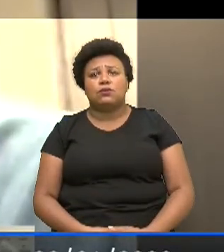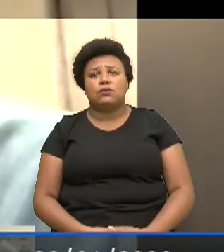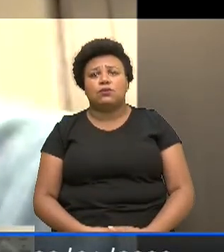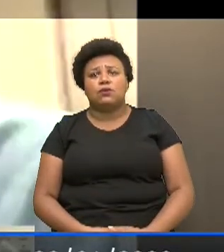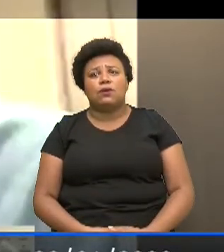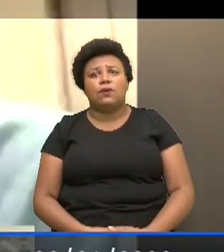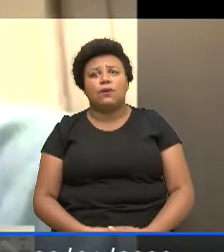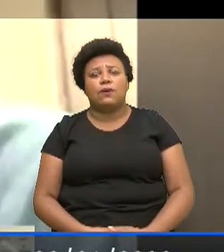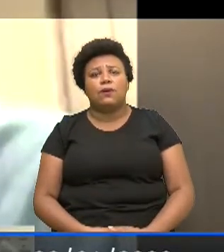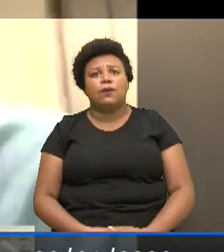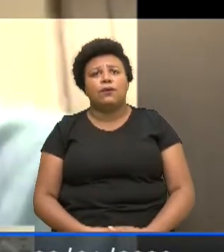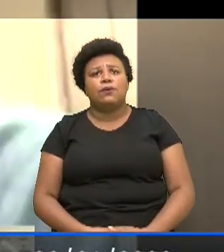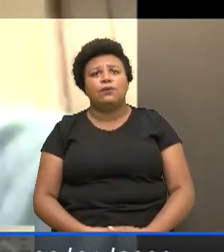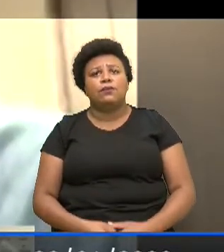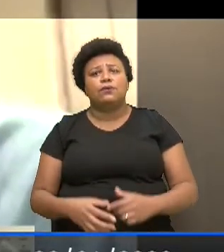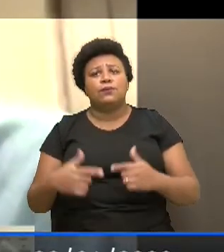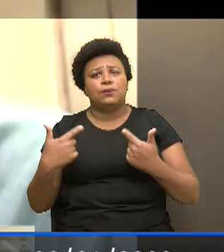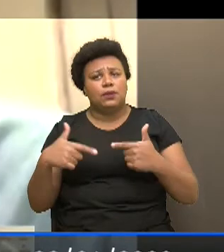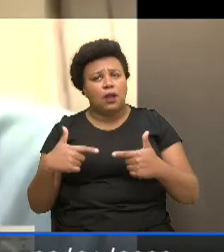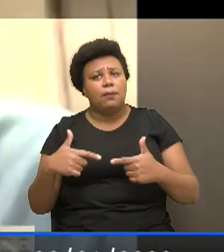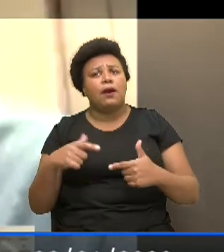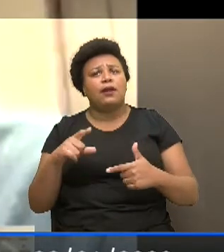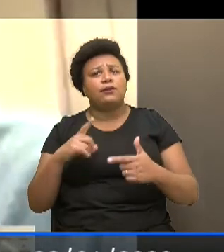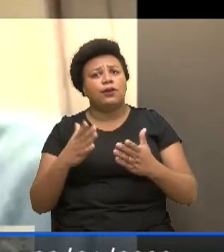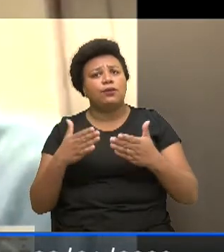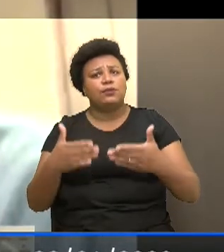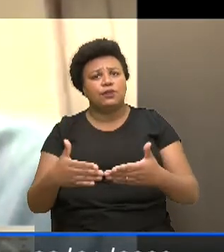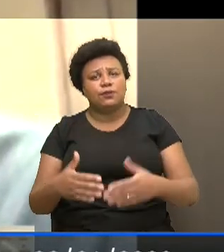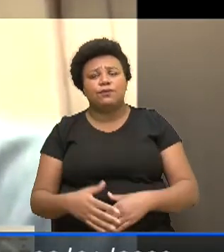trabalho está recém começando.